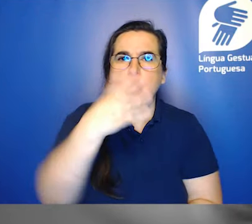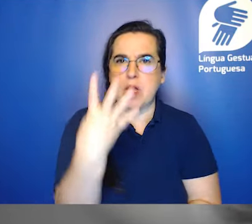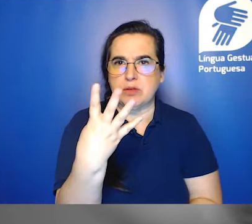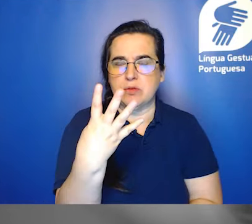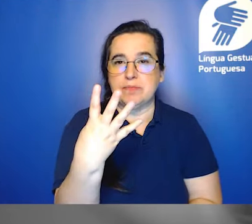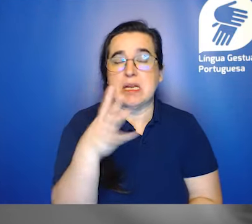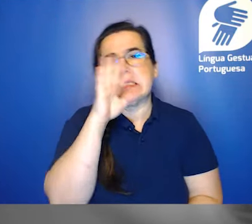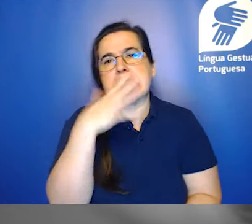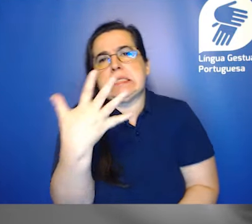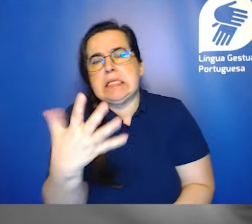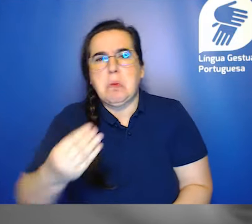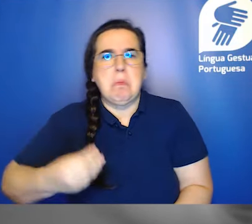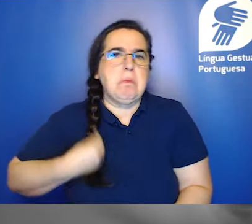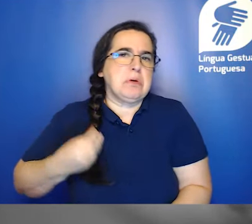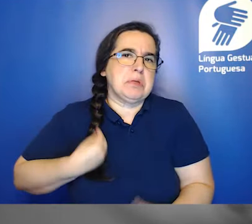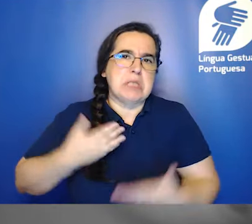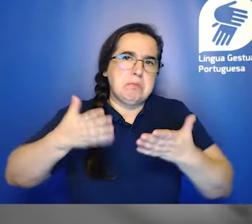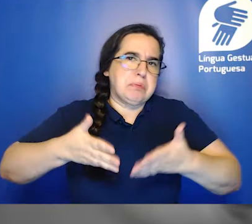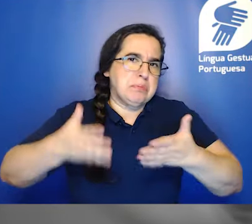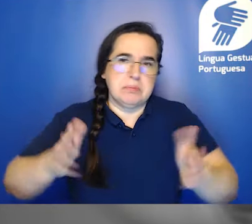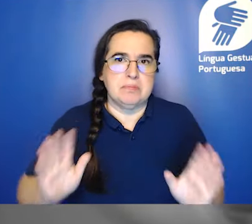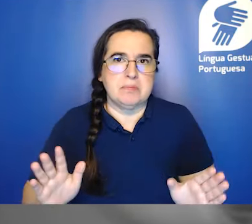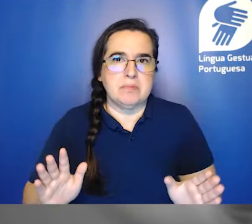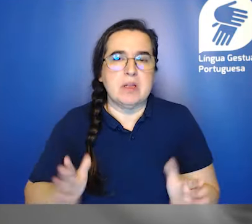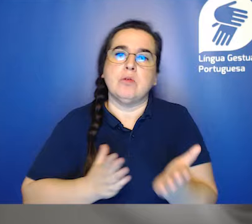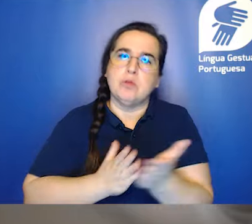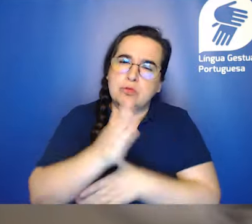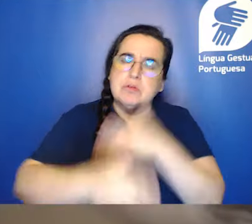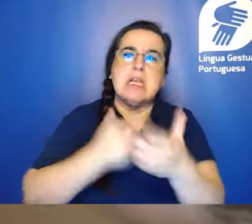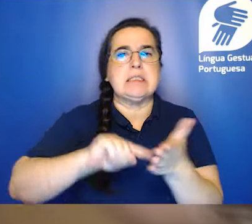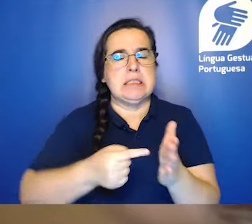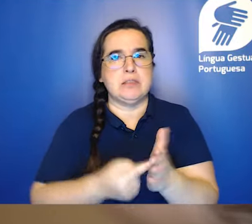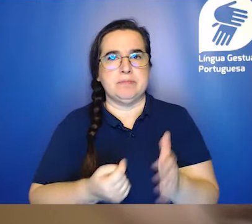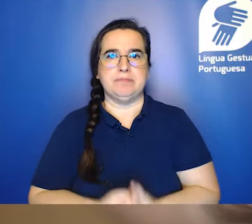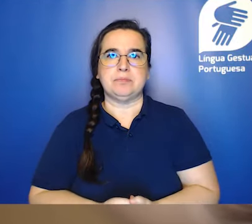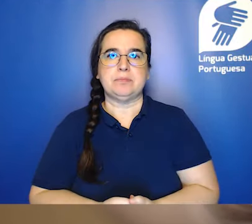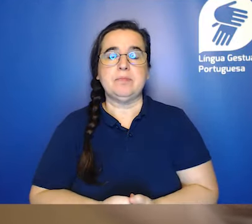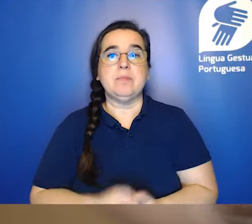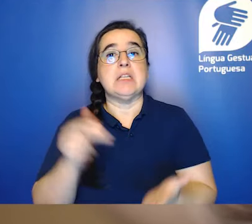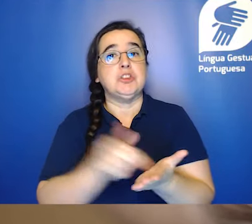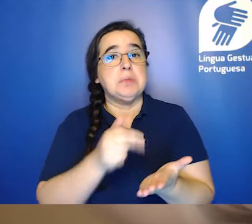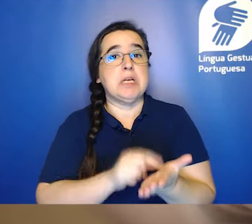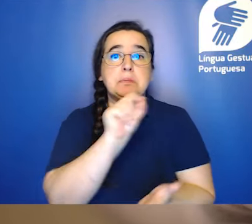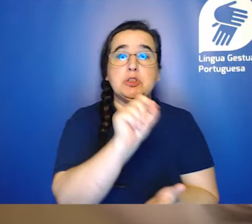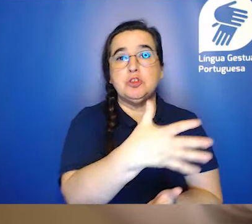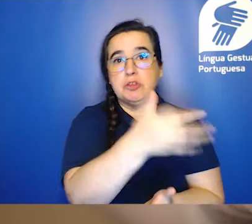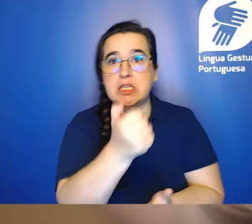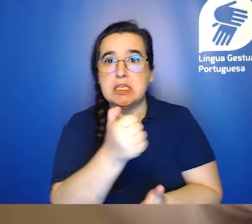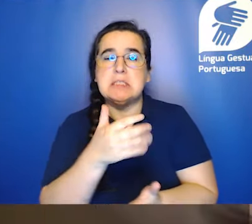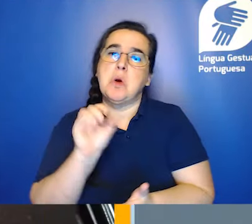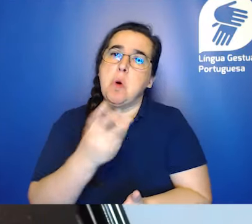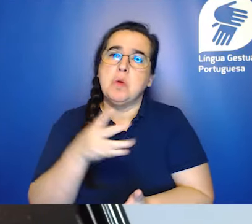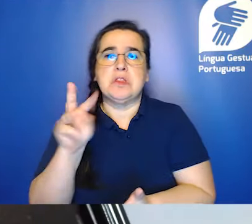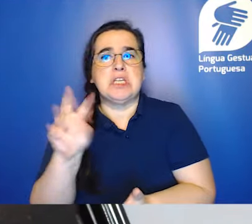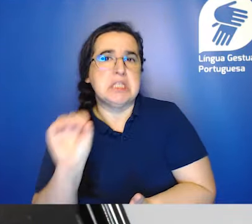teste, pressionando até caírem 4 gotas. Se caírem 5, não se preocupe, pode continuar com o teste.